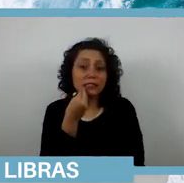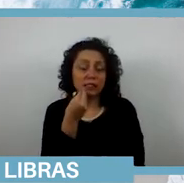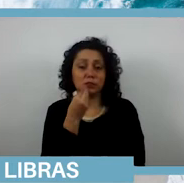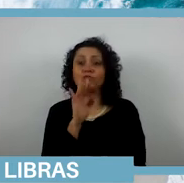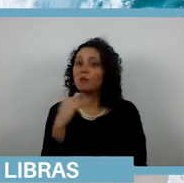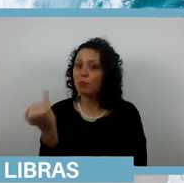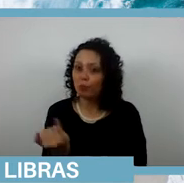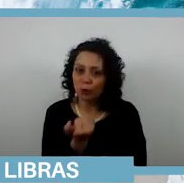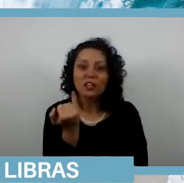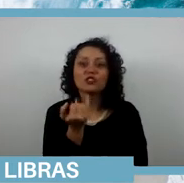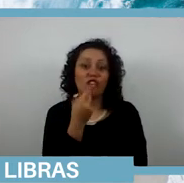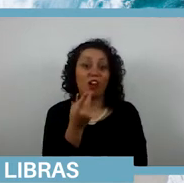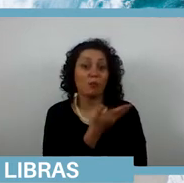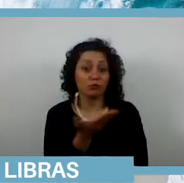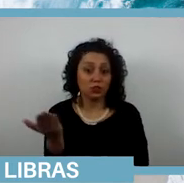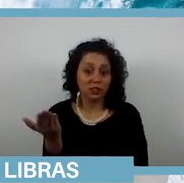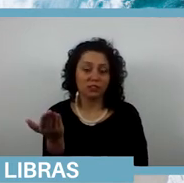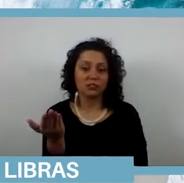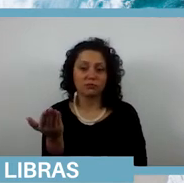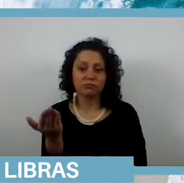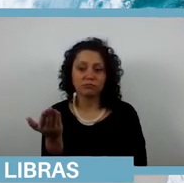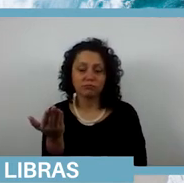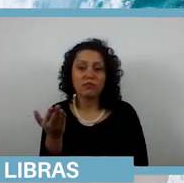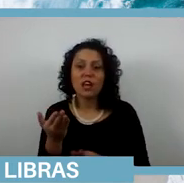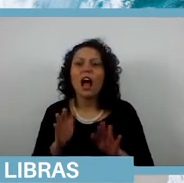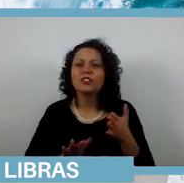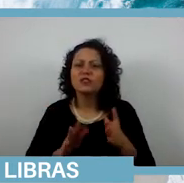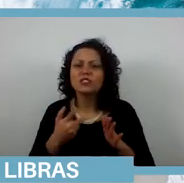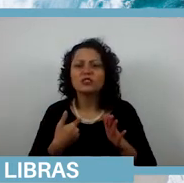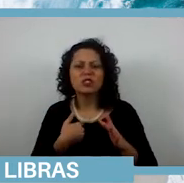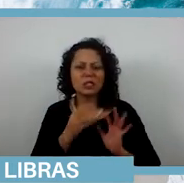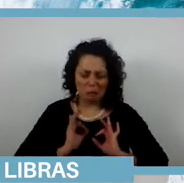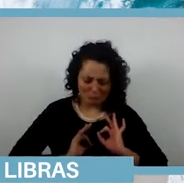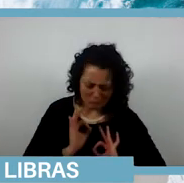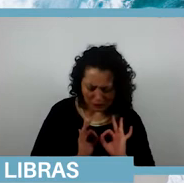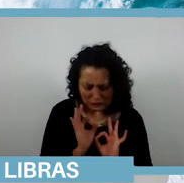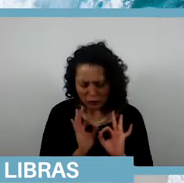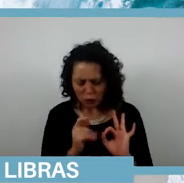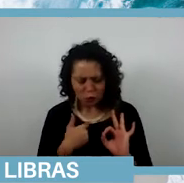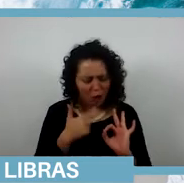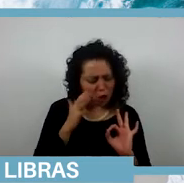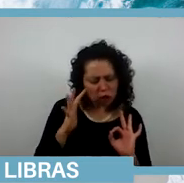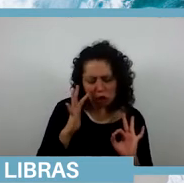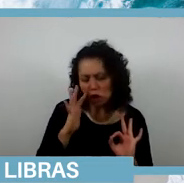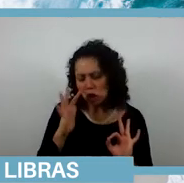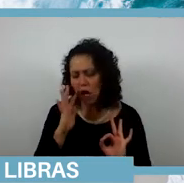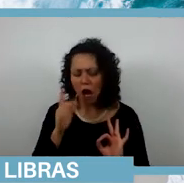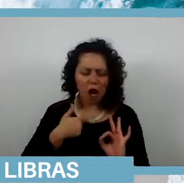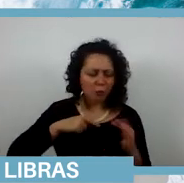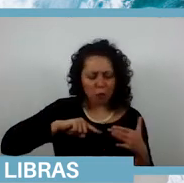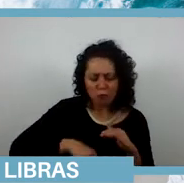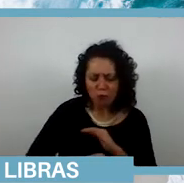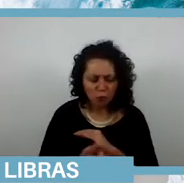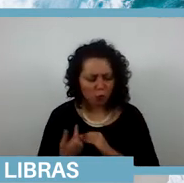quero deixar aqui para vocês aí que assim o mais que a gente faça planos mirabolantes incríveis super complexos